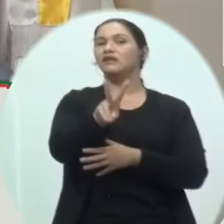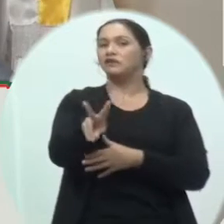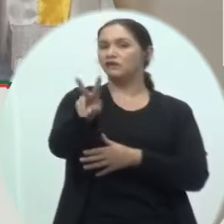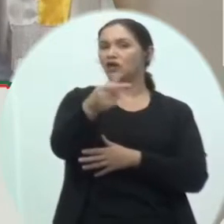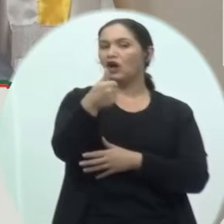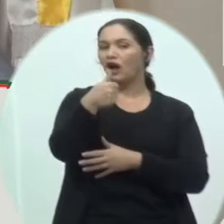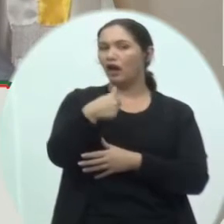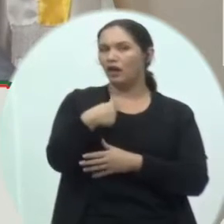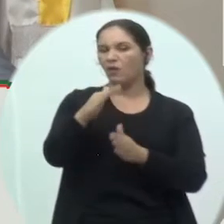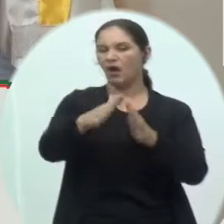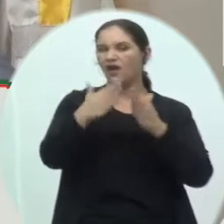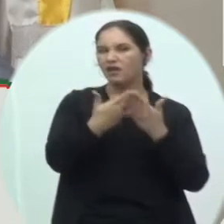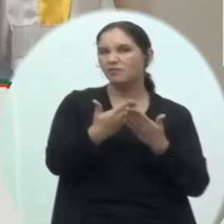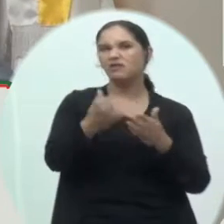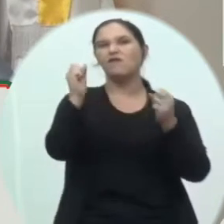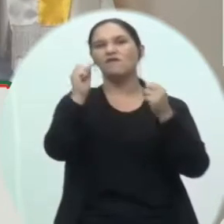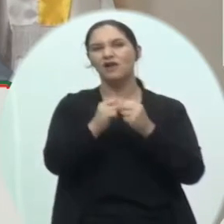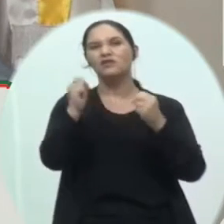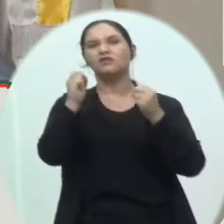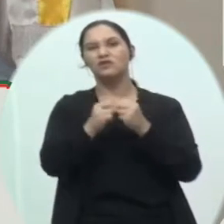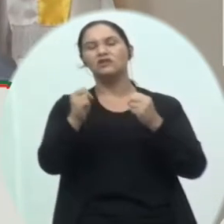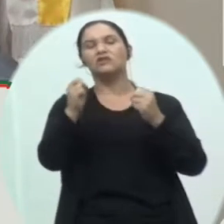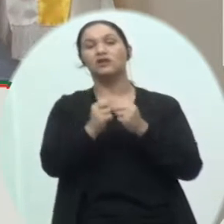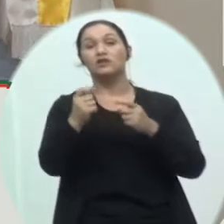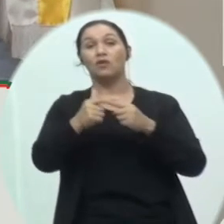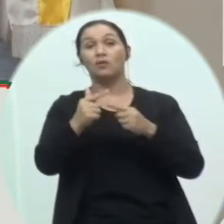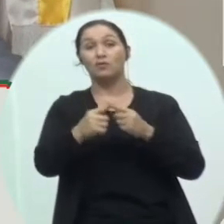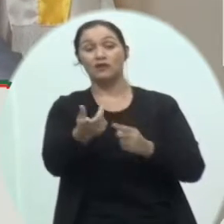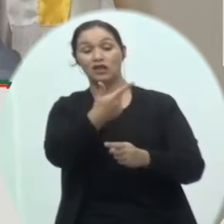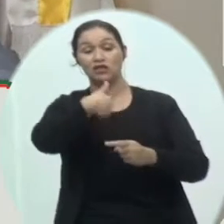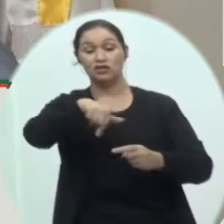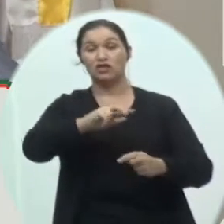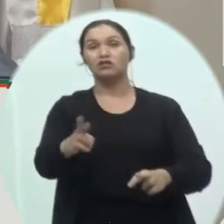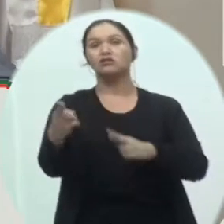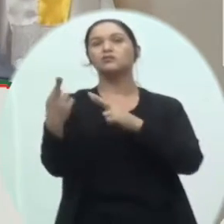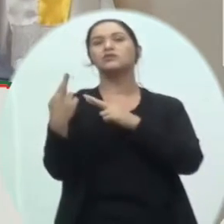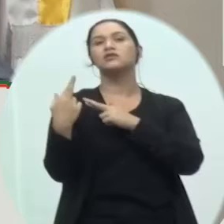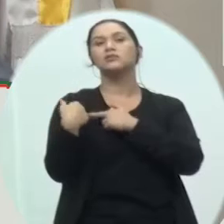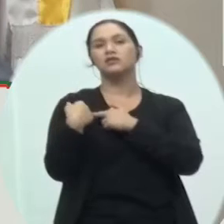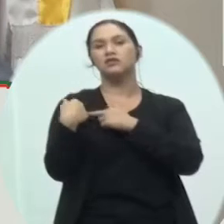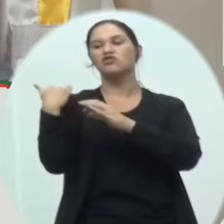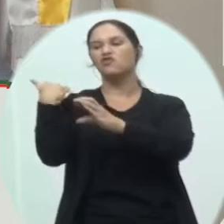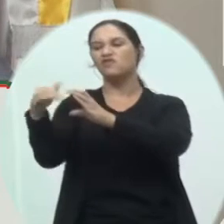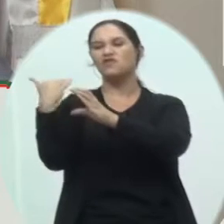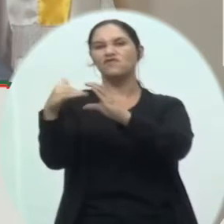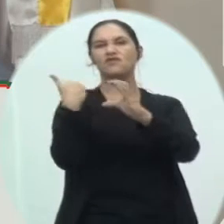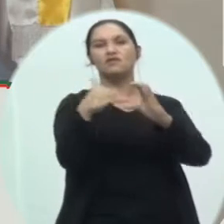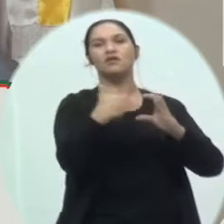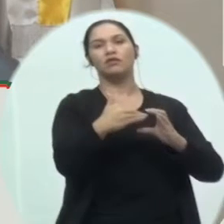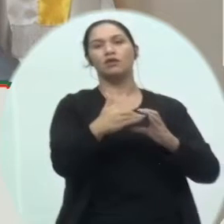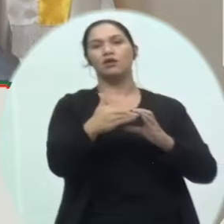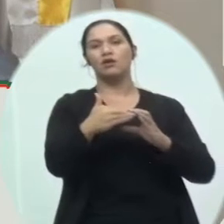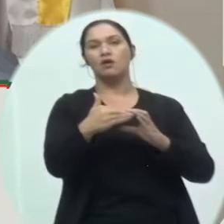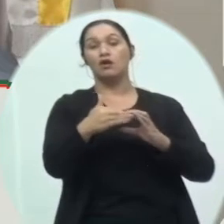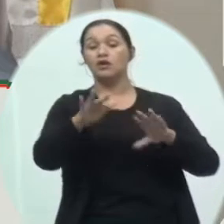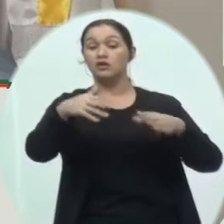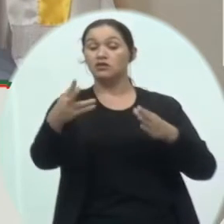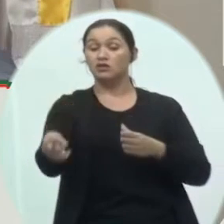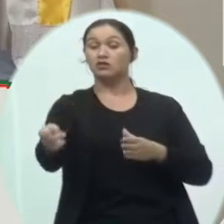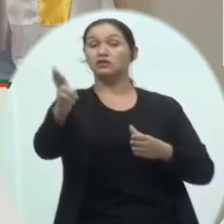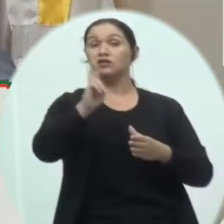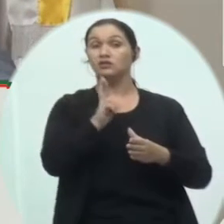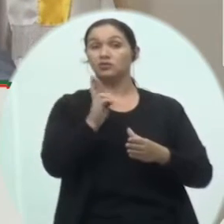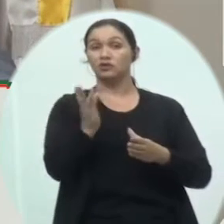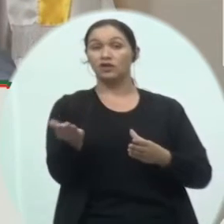cobrar, fiscalizar e ter documentado as respostas do executivo. E se não for a contento, existe todo um ato de improbidade a ser